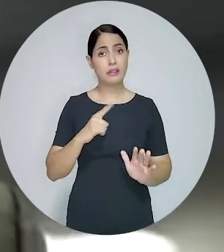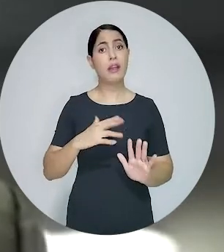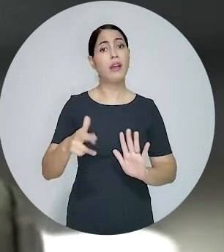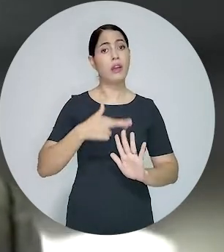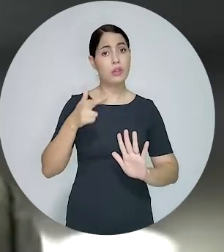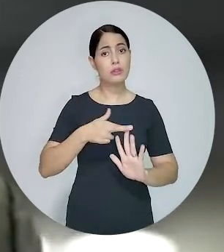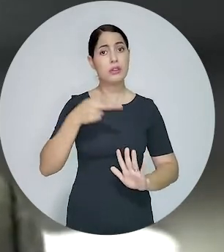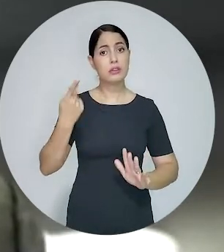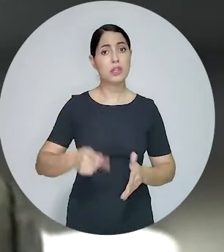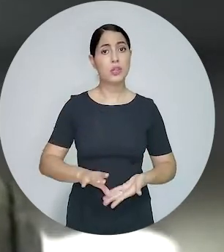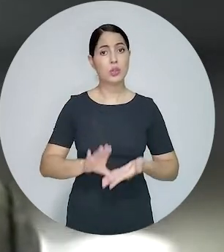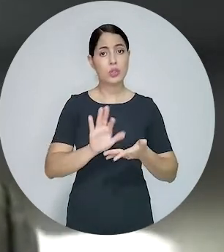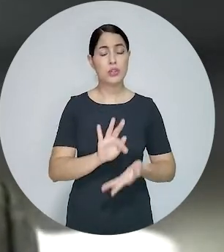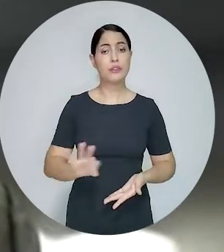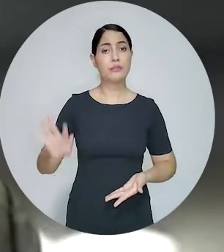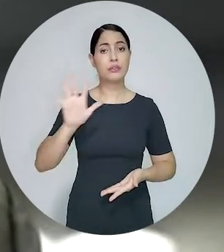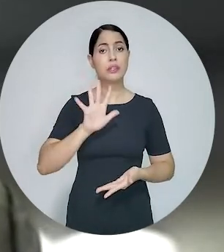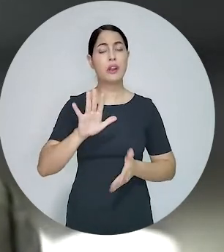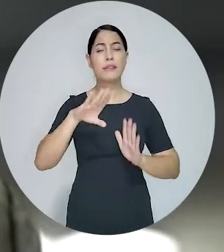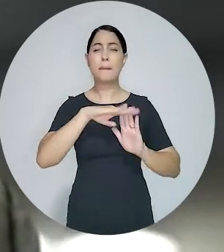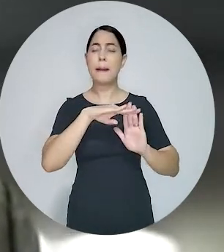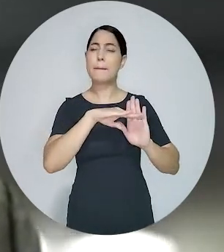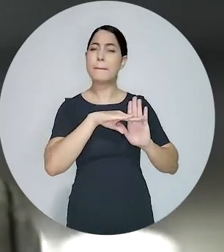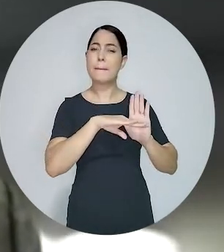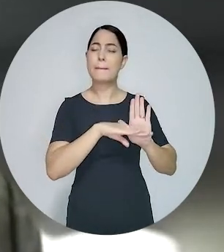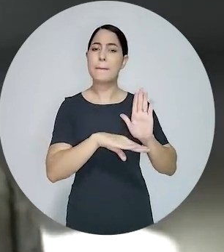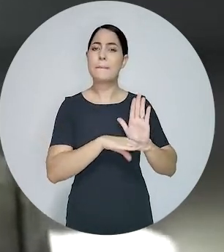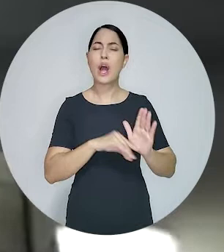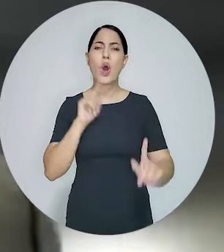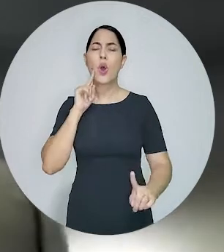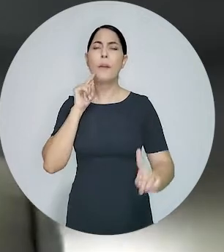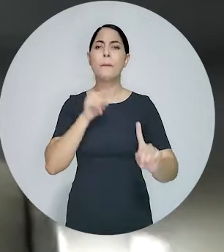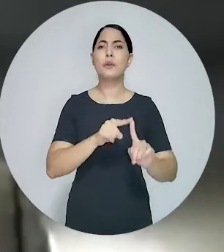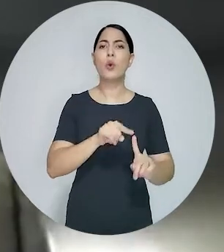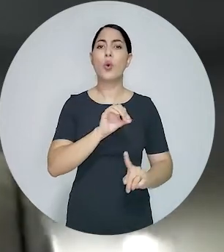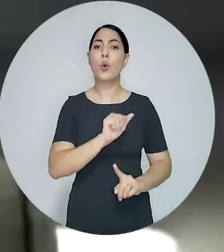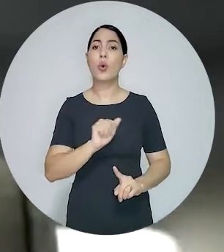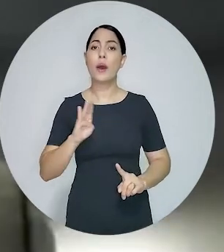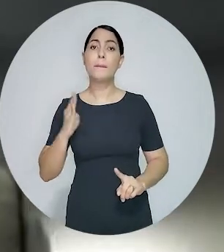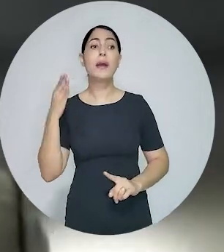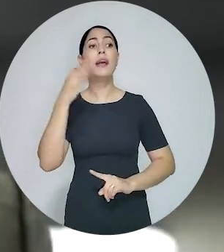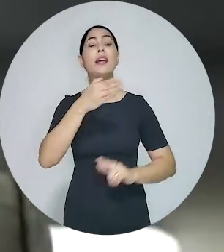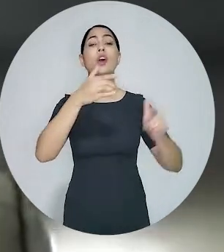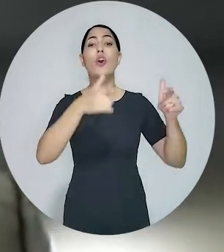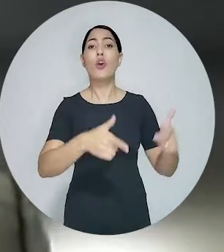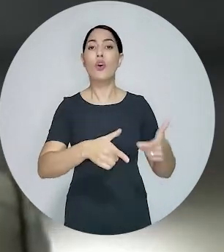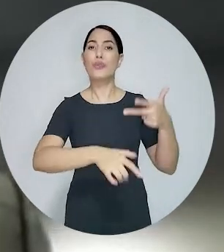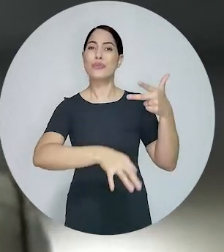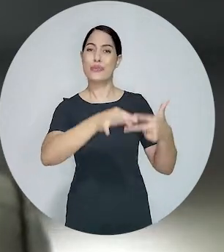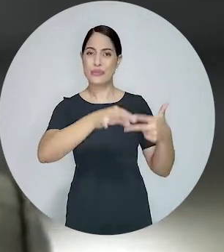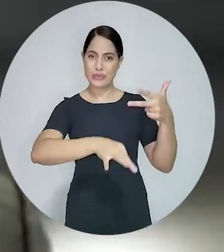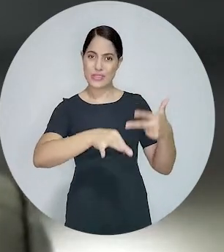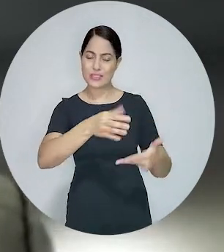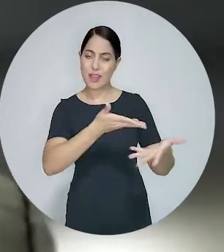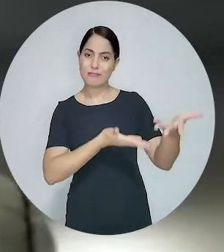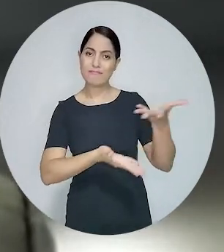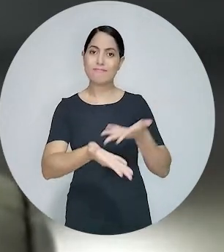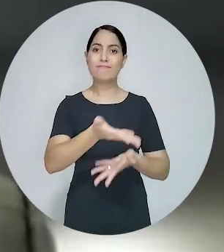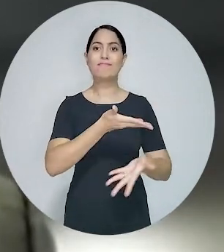em resolução do Conselho Federal, para que a OAB vá a juízo, atue em juízo. Então,